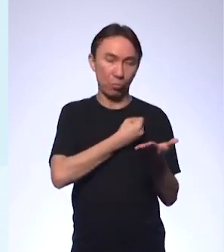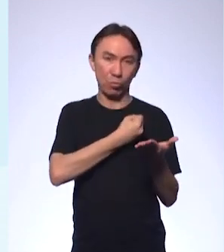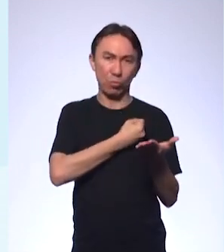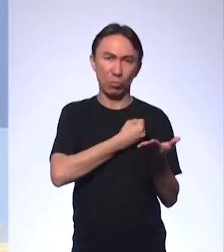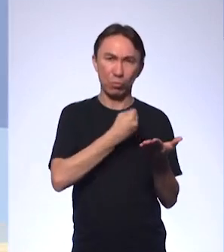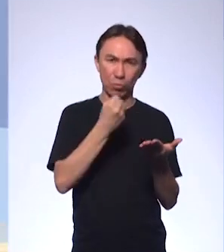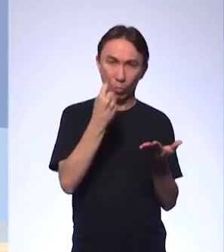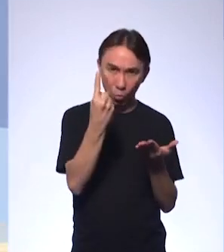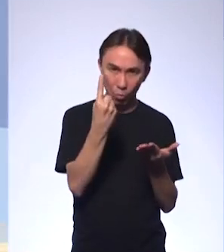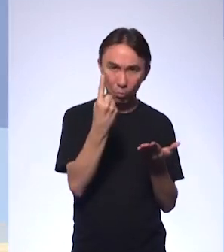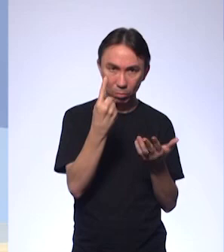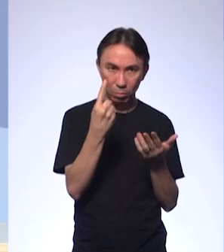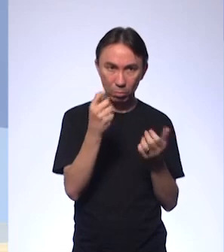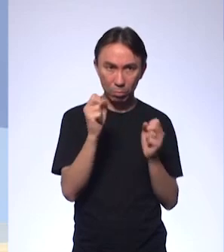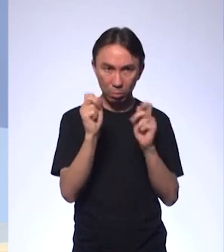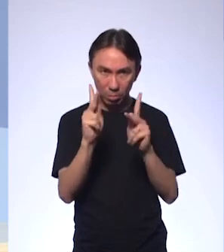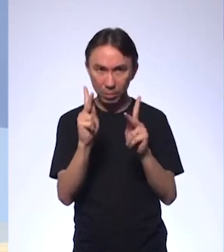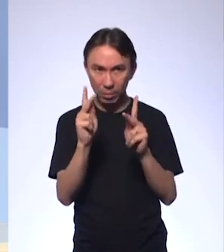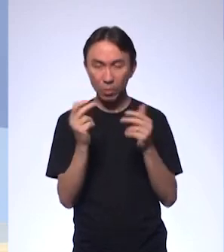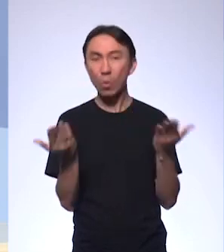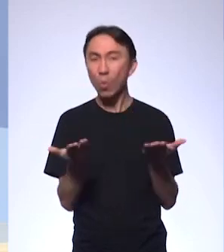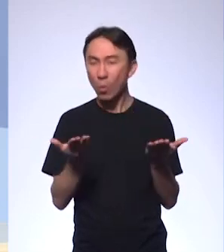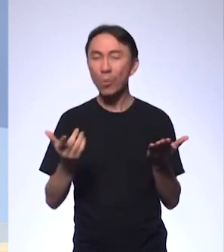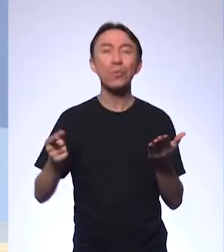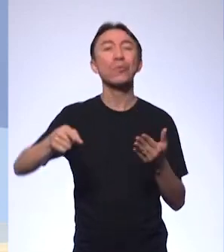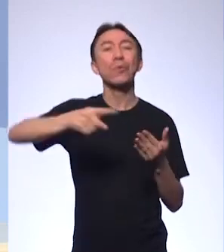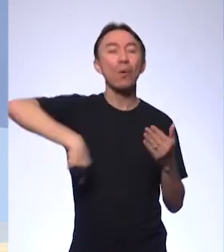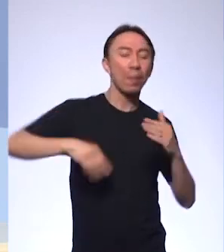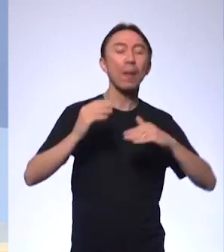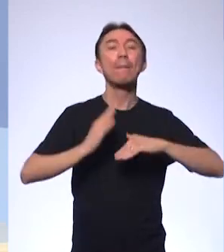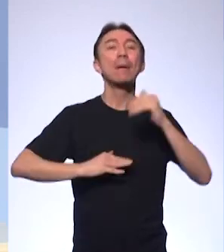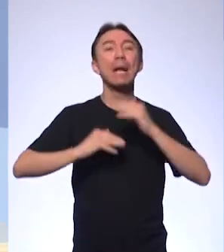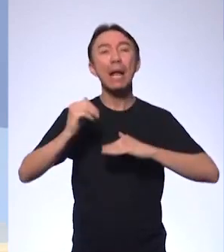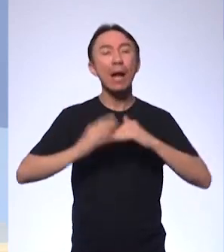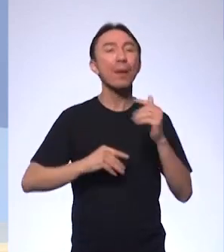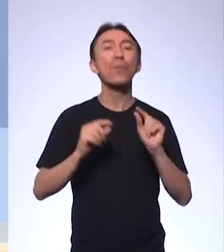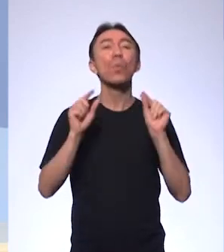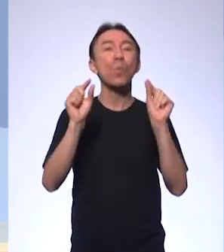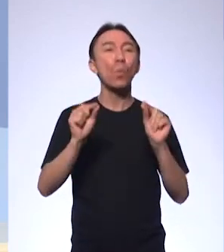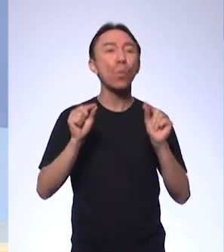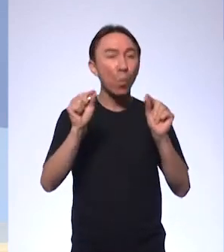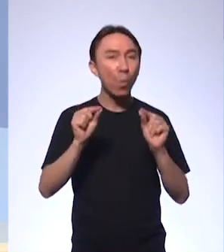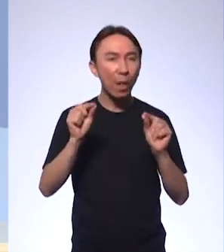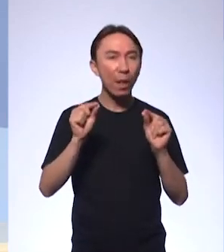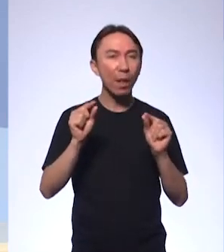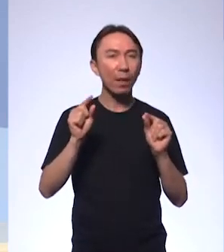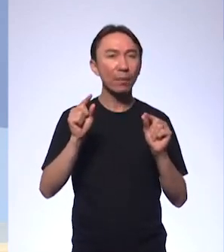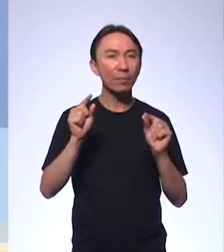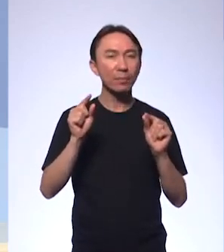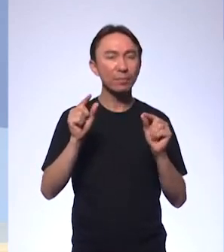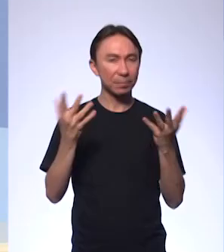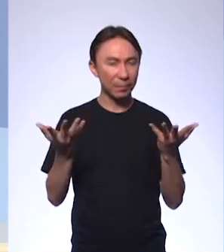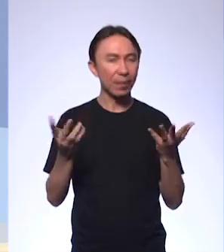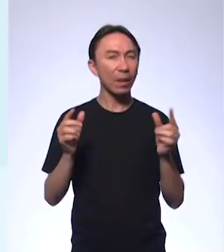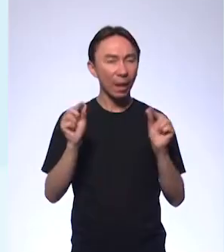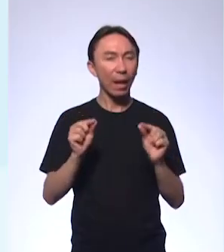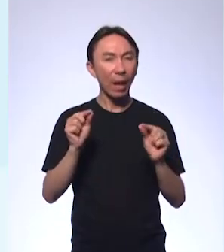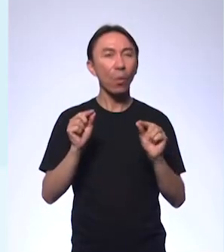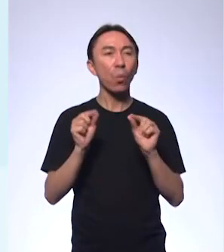ok? E hoje a habilidade que nós vamos falar é a habilidade que fala